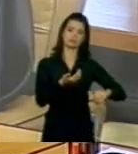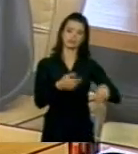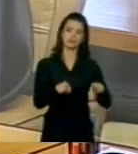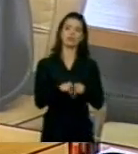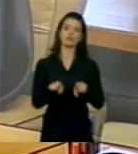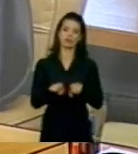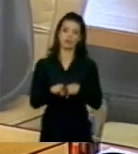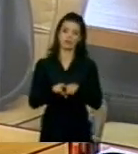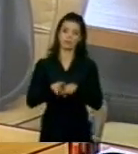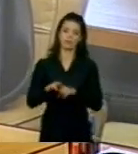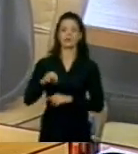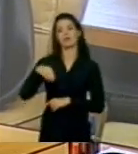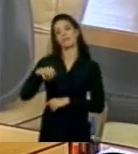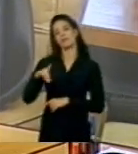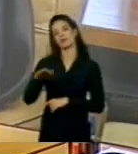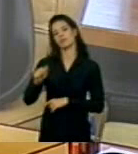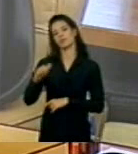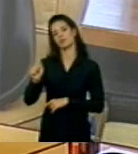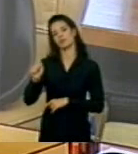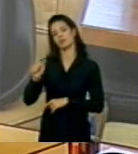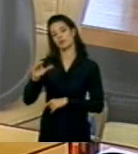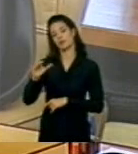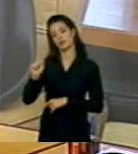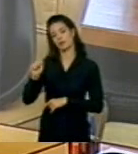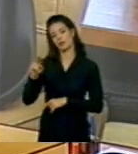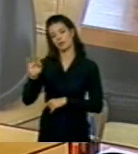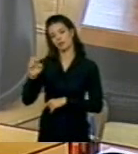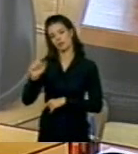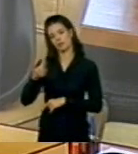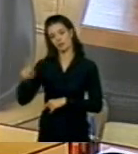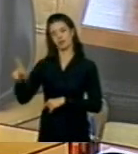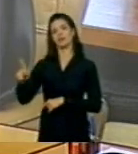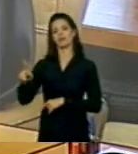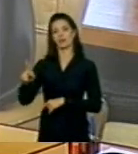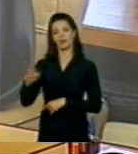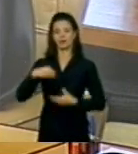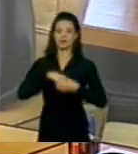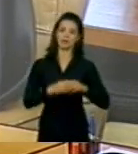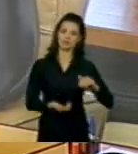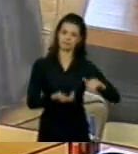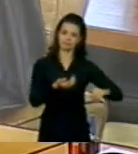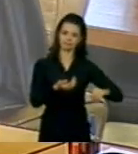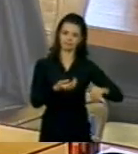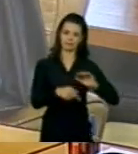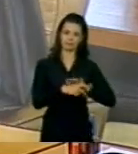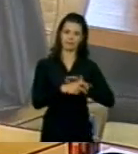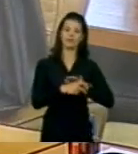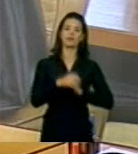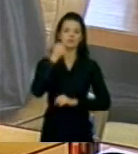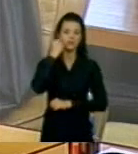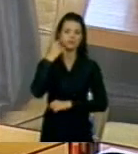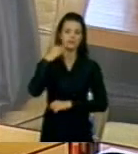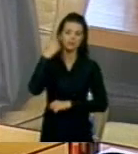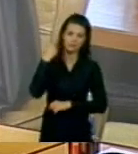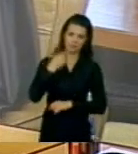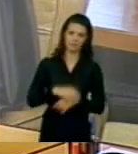em medida cautelar diversa da prisão e imediatamente submetida à casa de origem do parlamentar. O presidente da